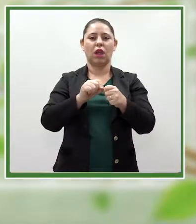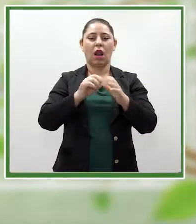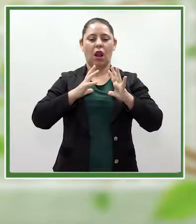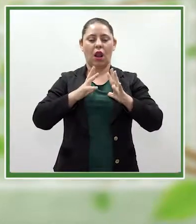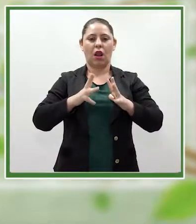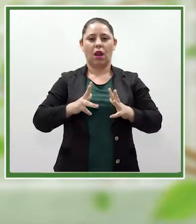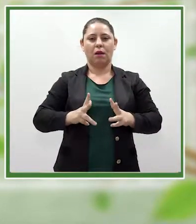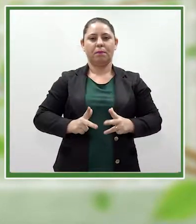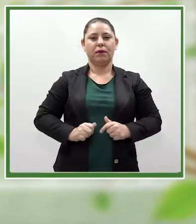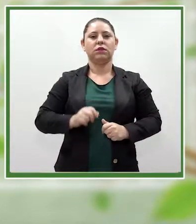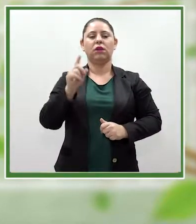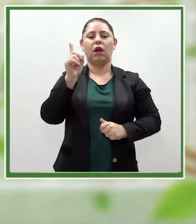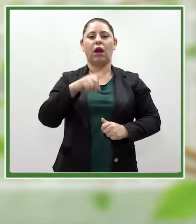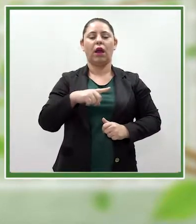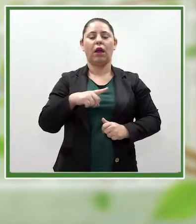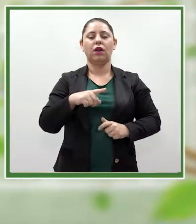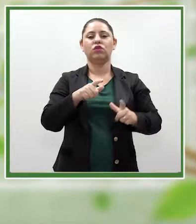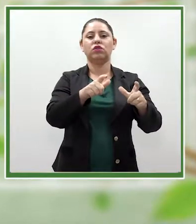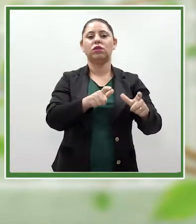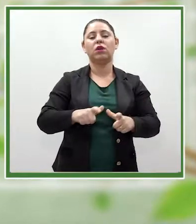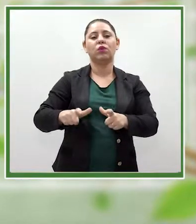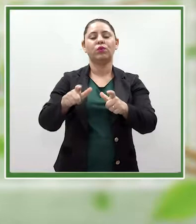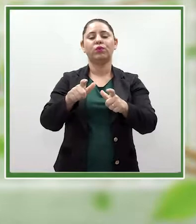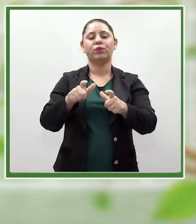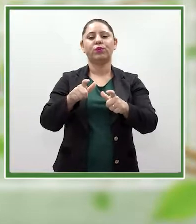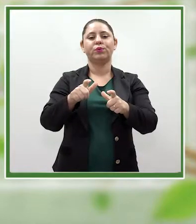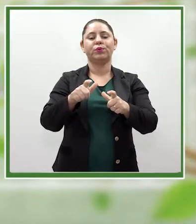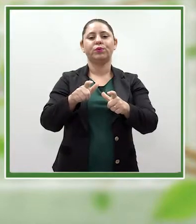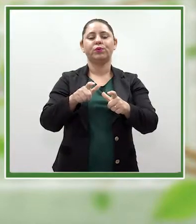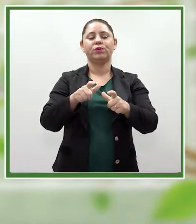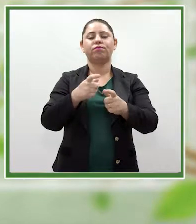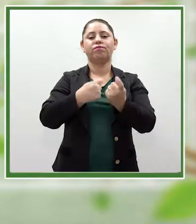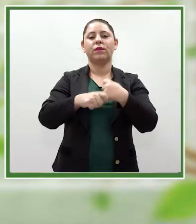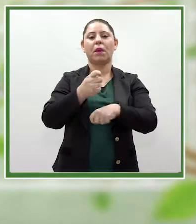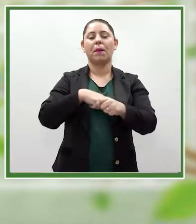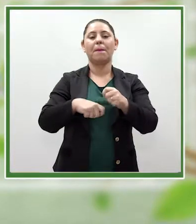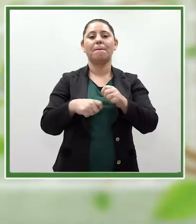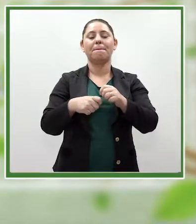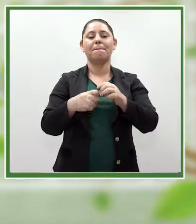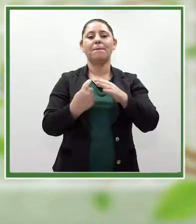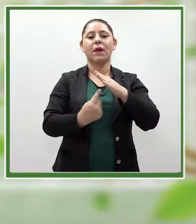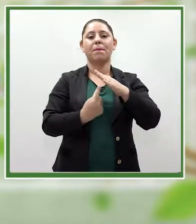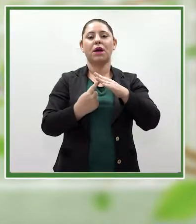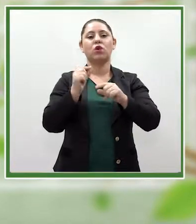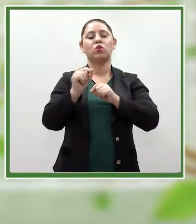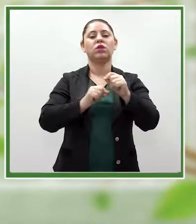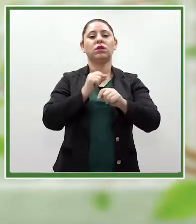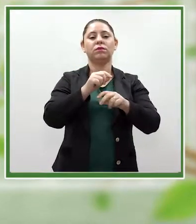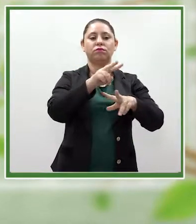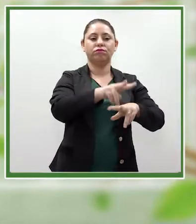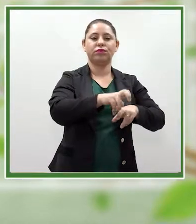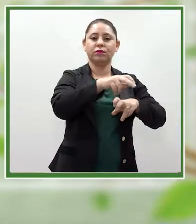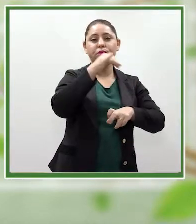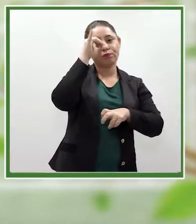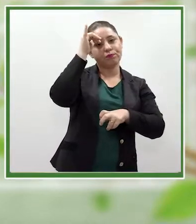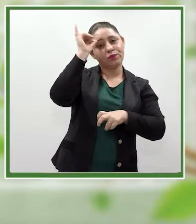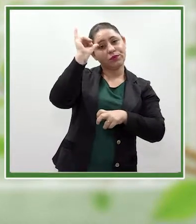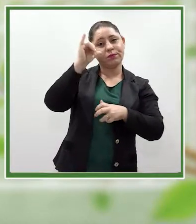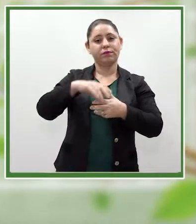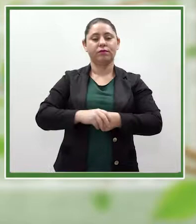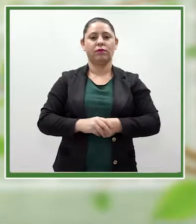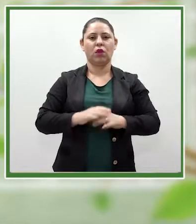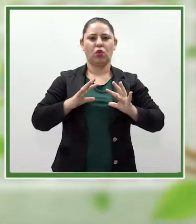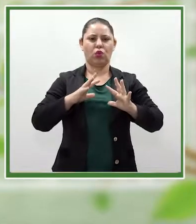fazer essa neutralização são basicamente do setor da economia, do setor primário, ou seja, da agropecuária.